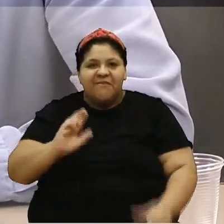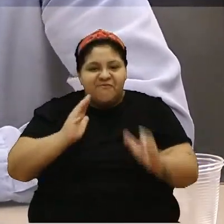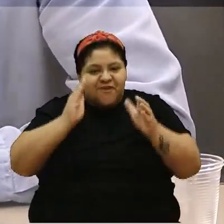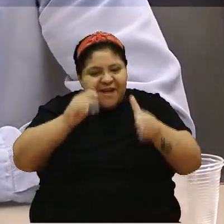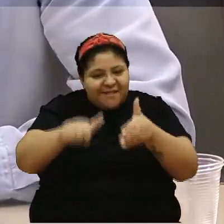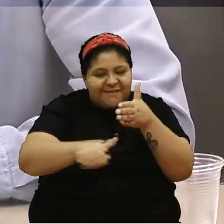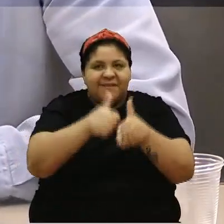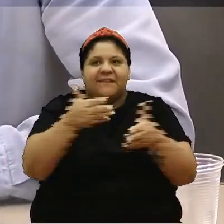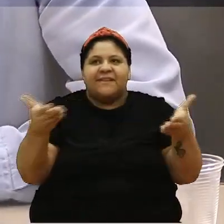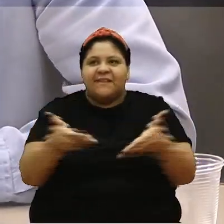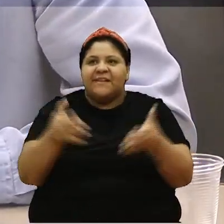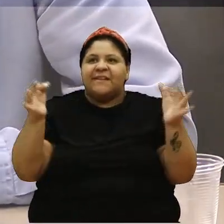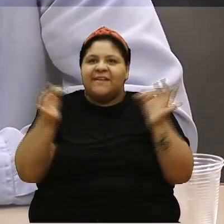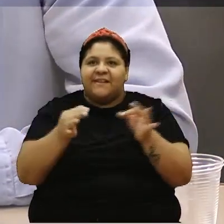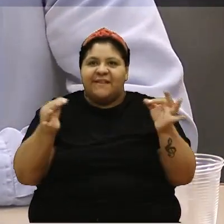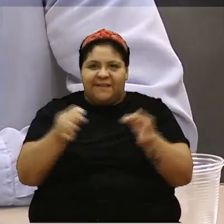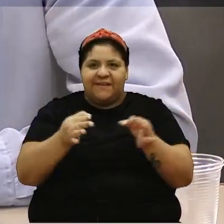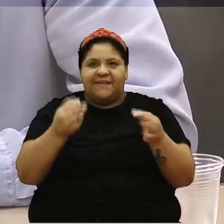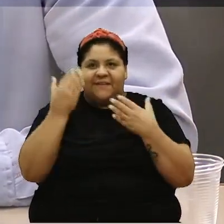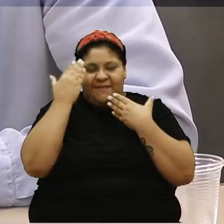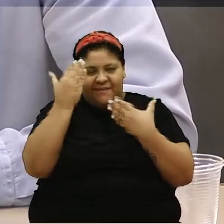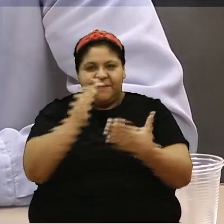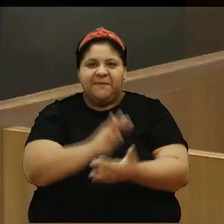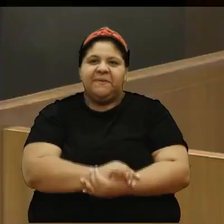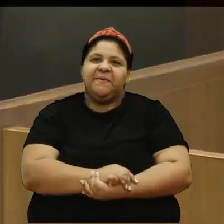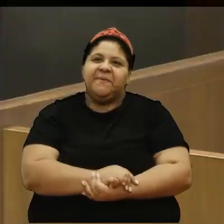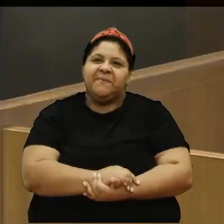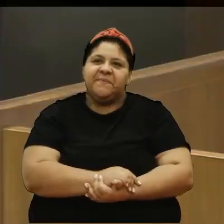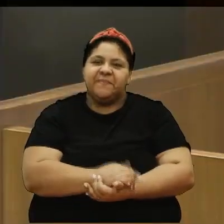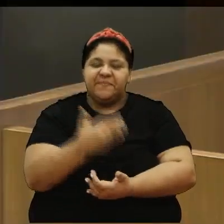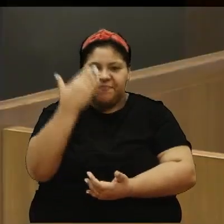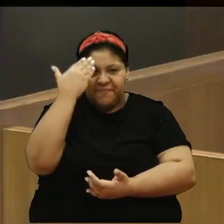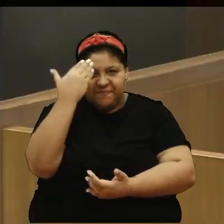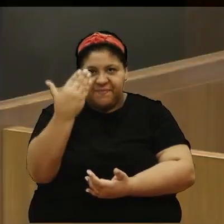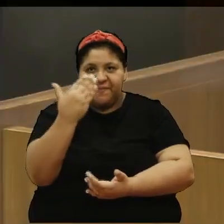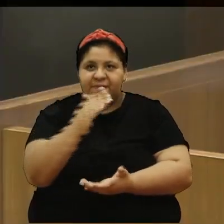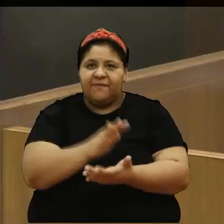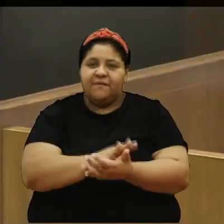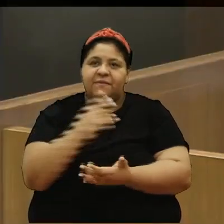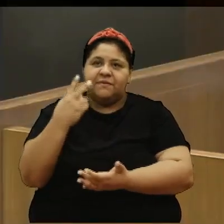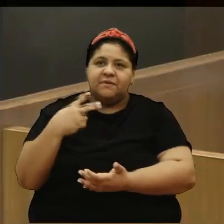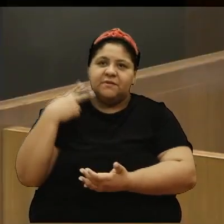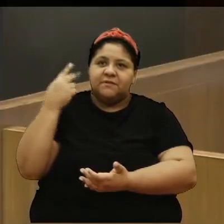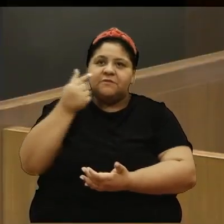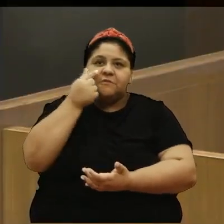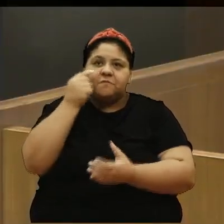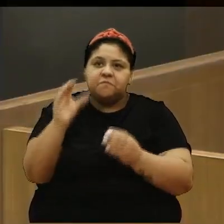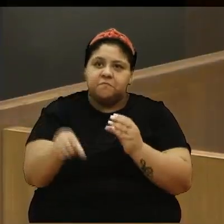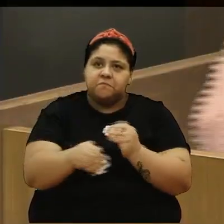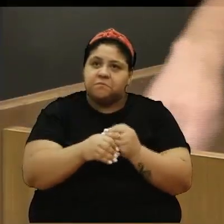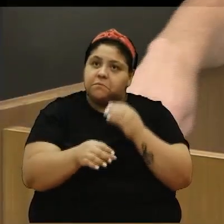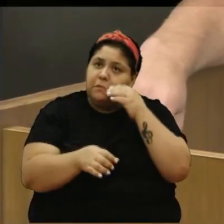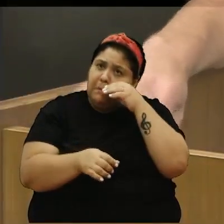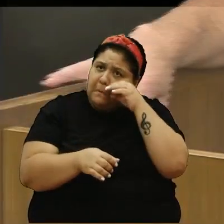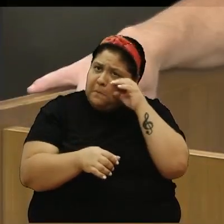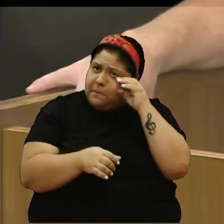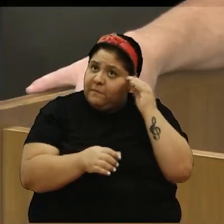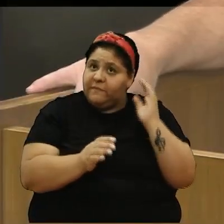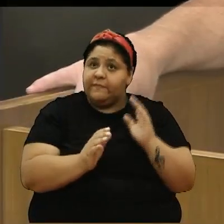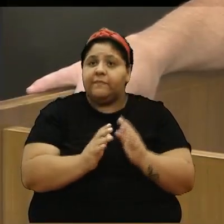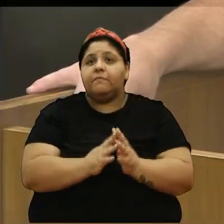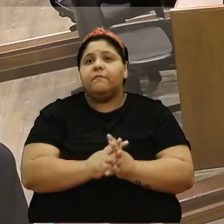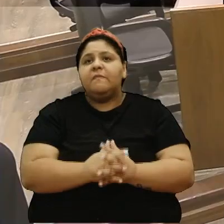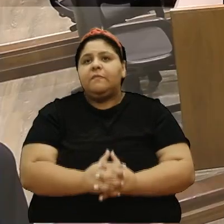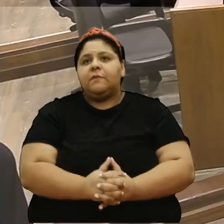coisas. Então aqui vai meu elogio, o Sandro Casagrande. Tamo junto. Obrigado, vereador Iago. Vereador Eloy, sua parte.